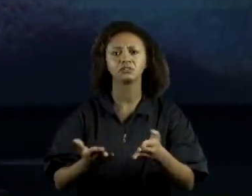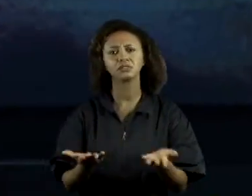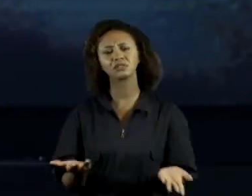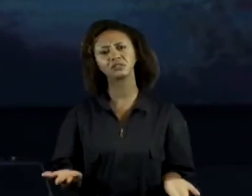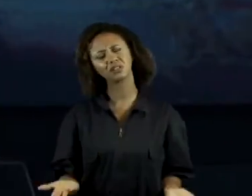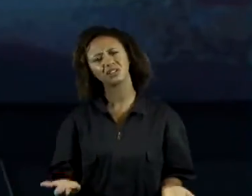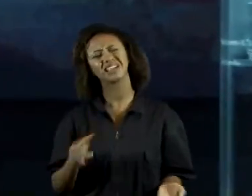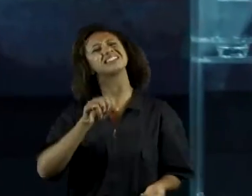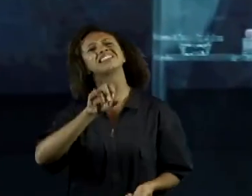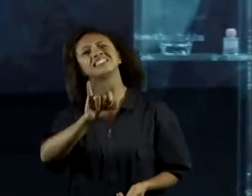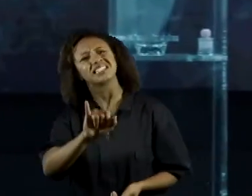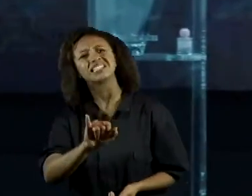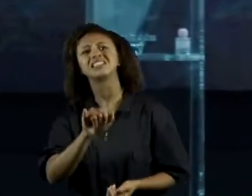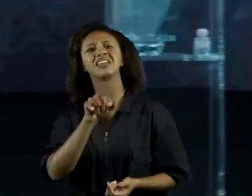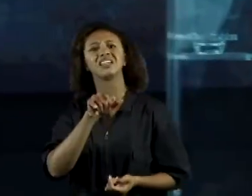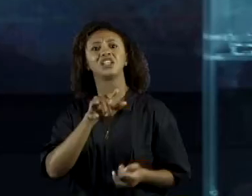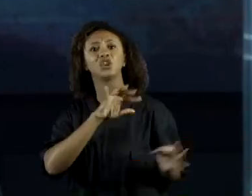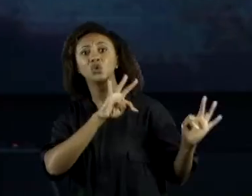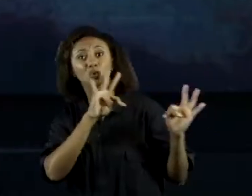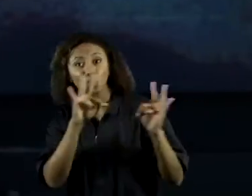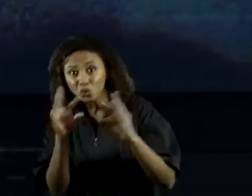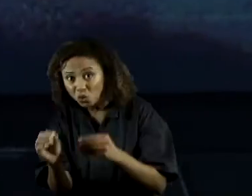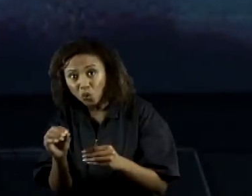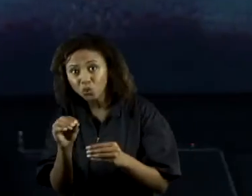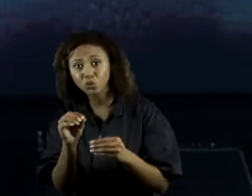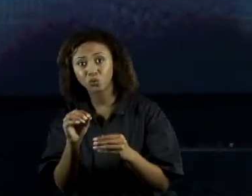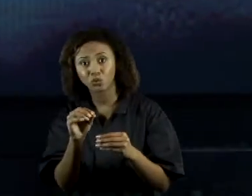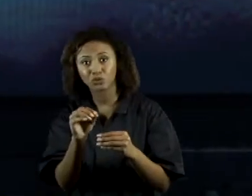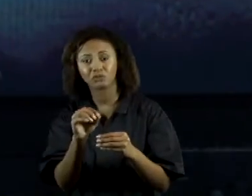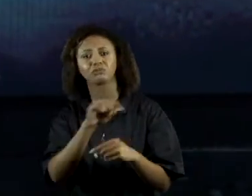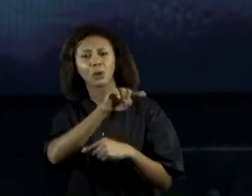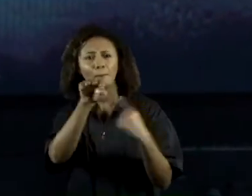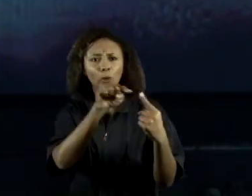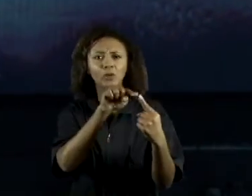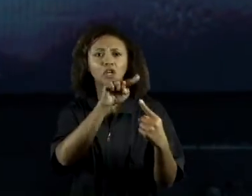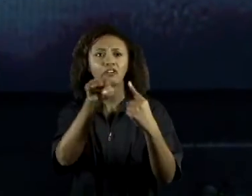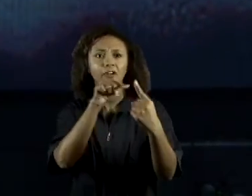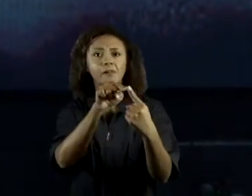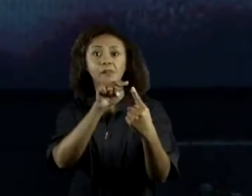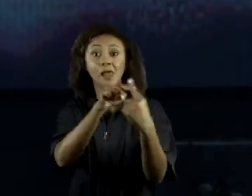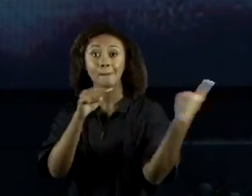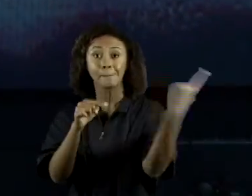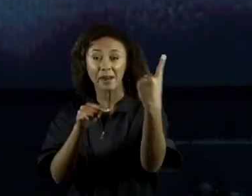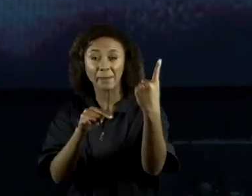frente, tudo que você tiver vai acabar levando ao fracasso.